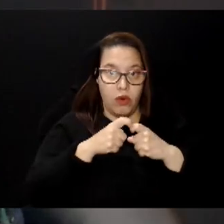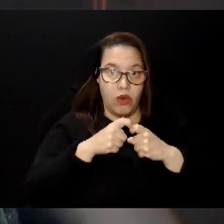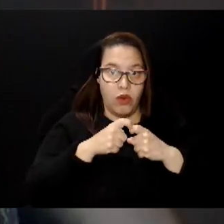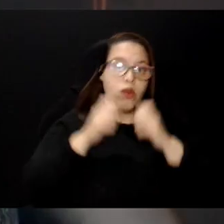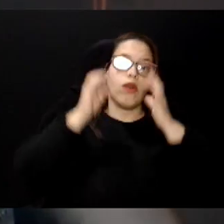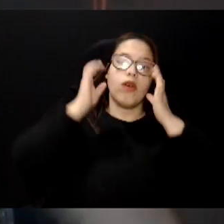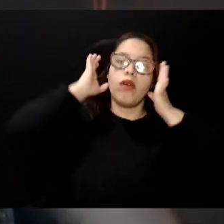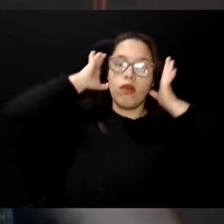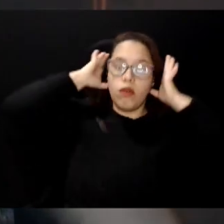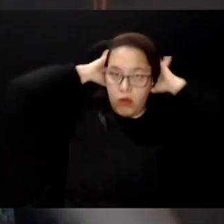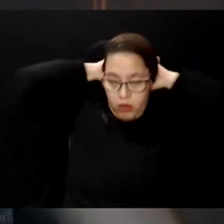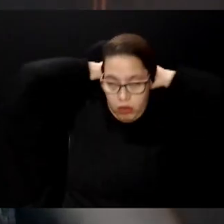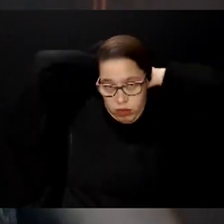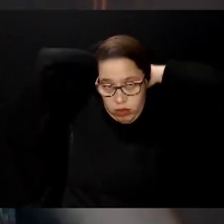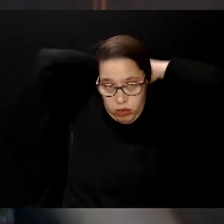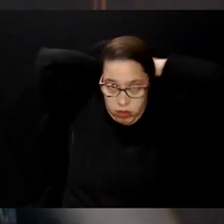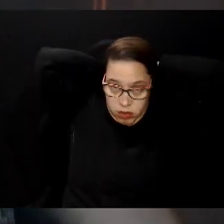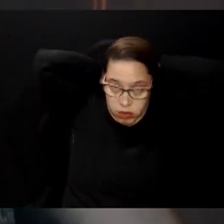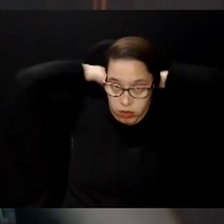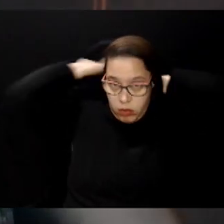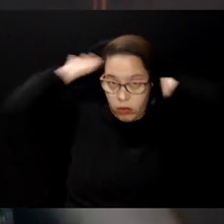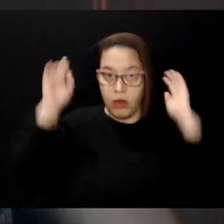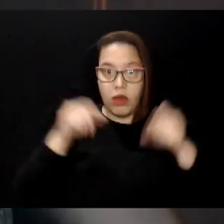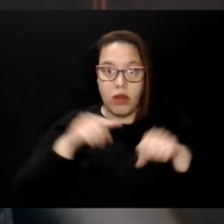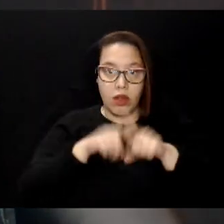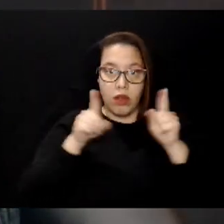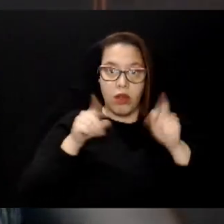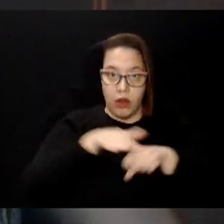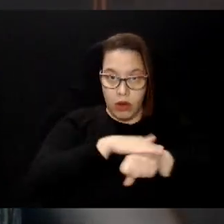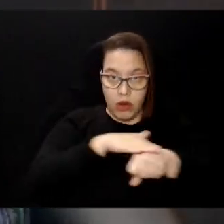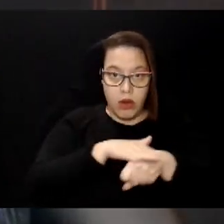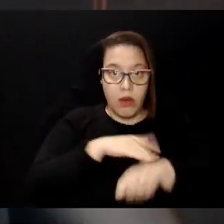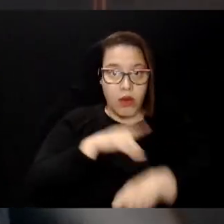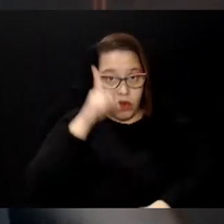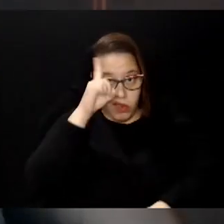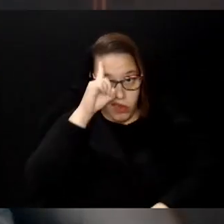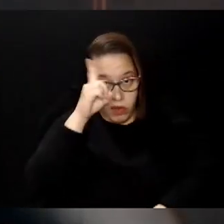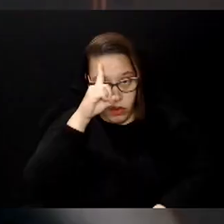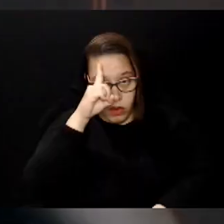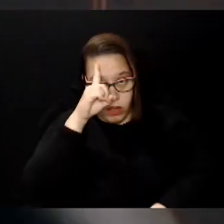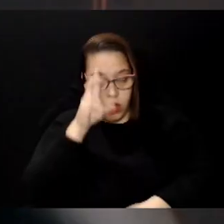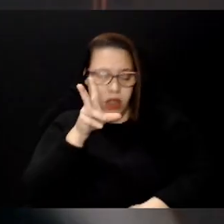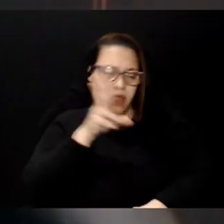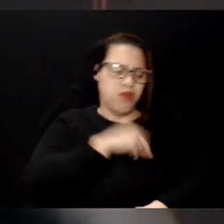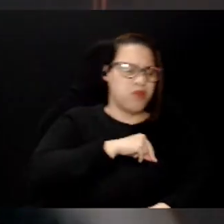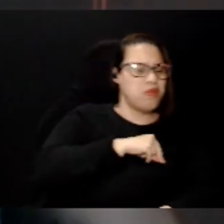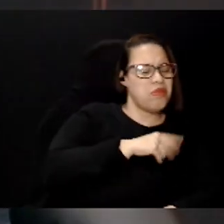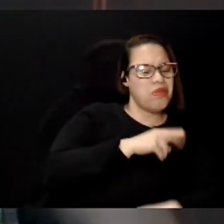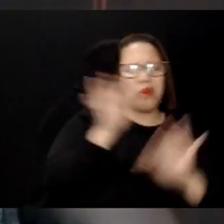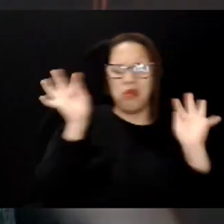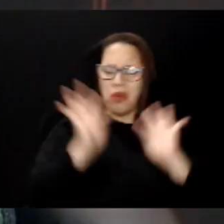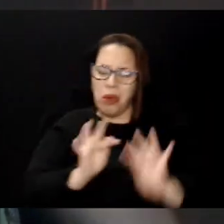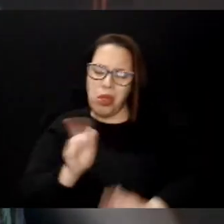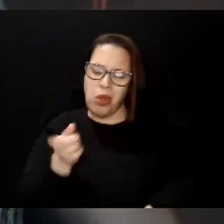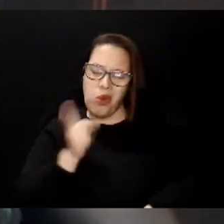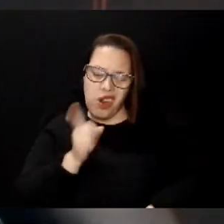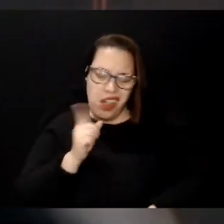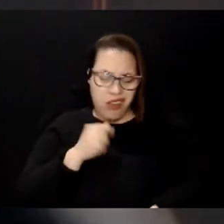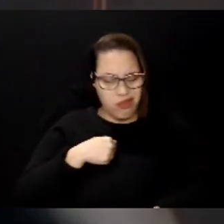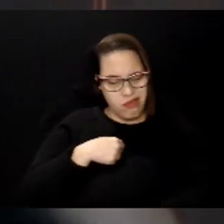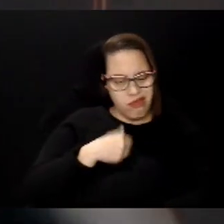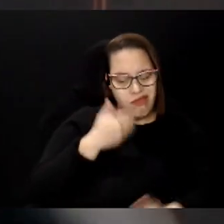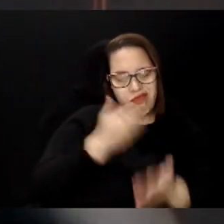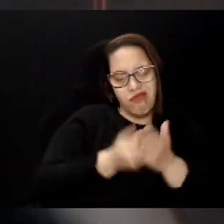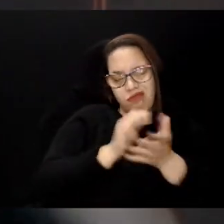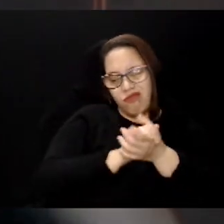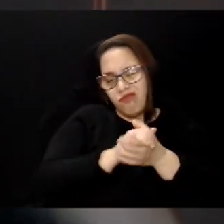Sim. Mas conversas do dia a dia, do tipo... não tô feliz, terminei com meu namorado, ele falou que